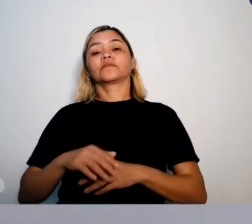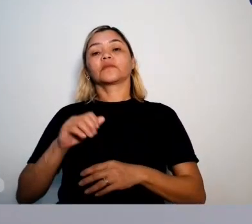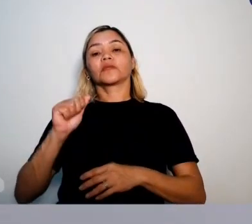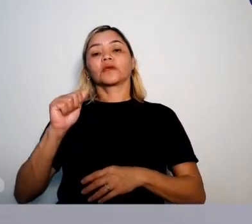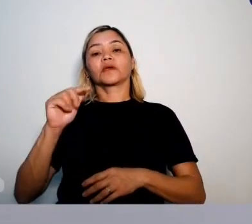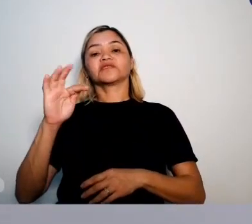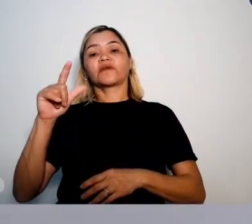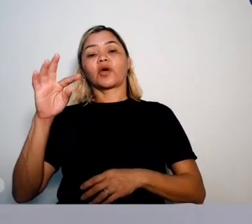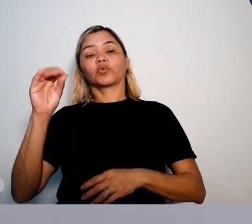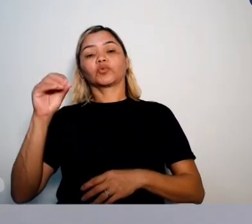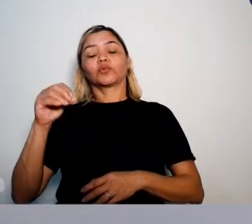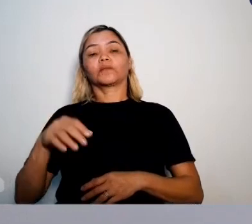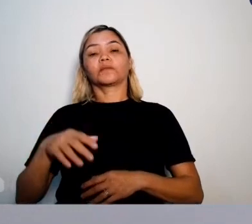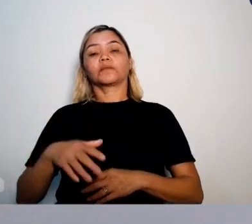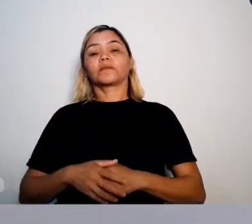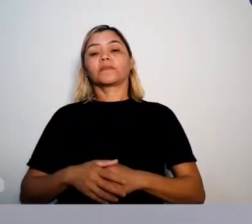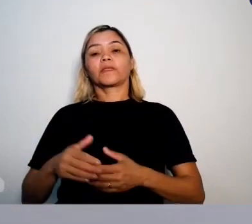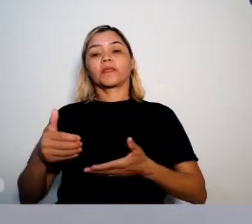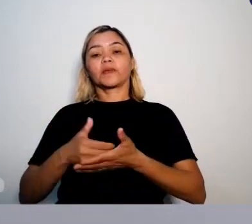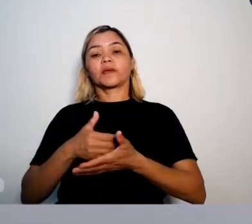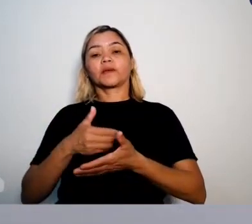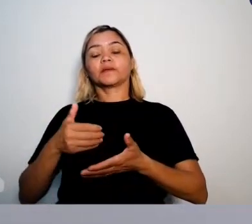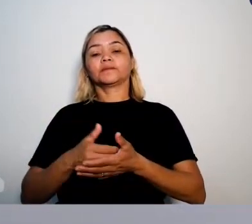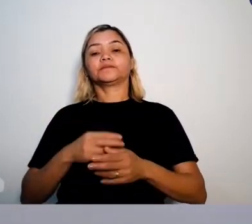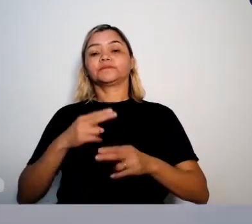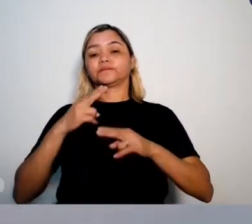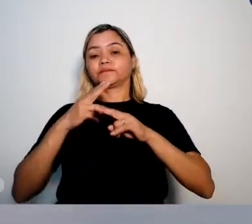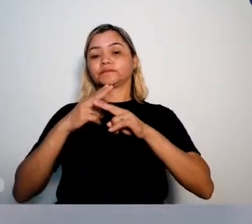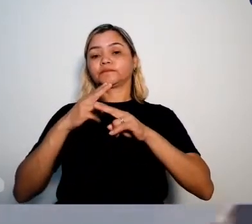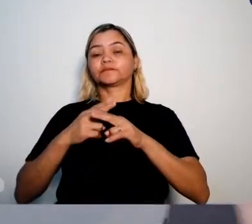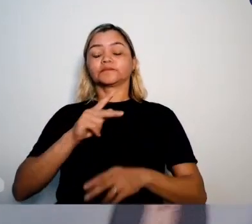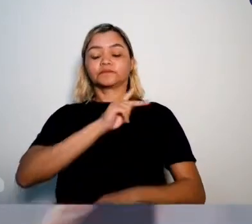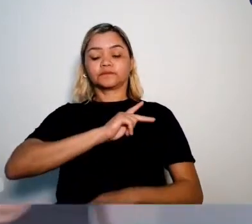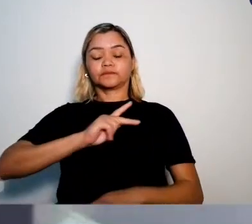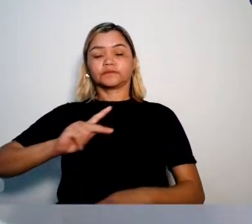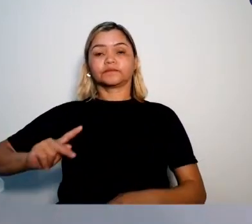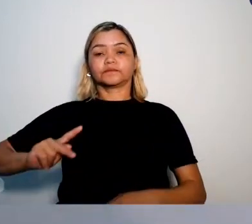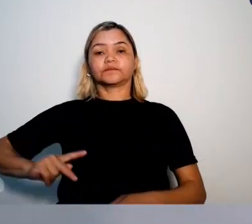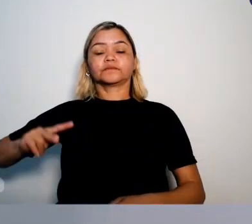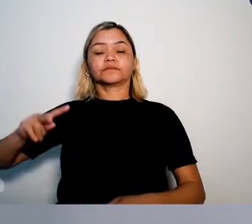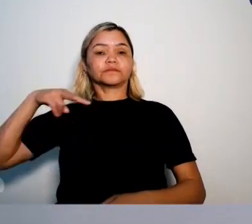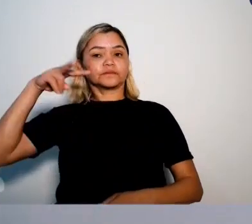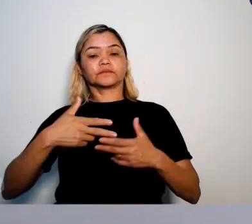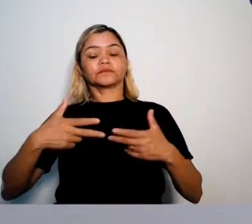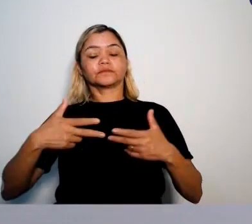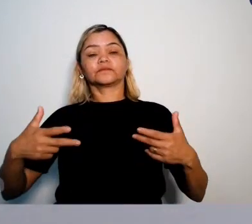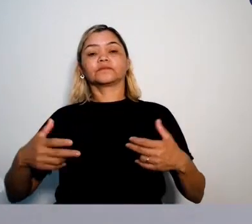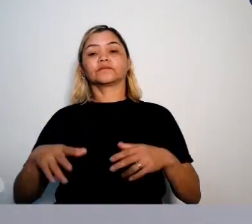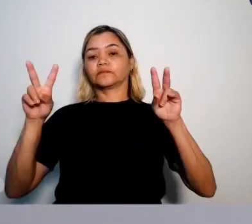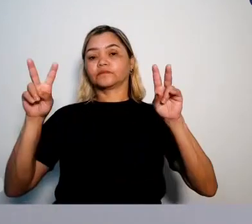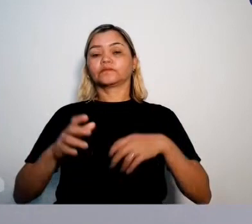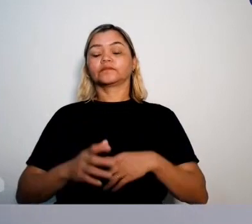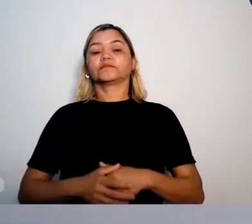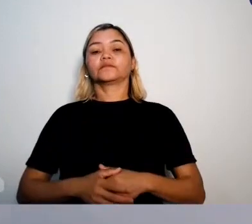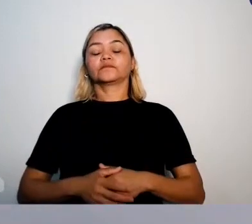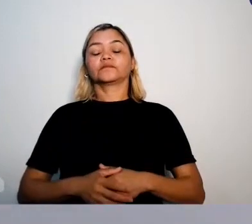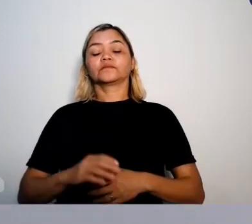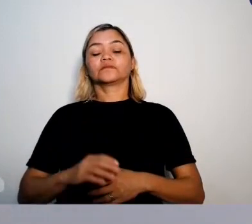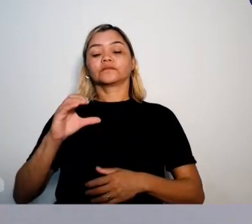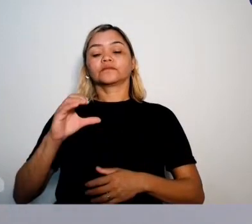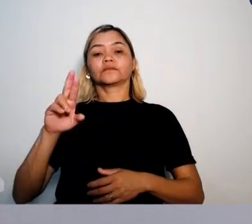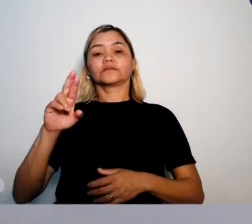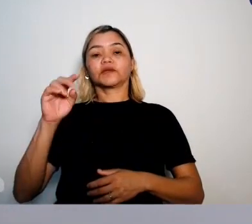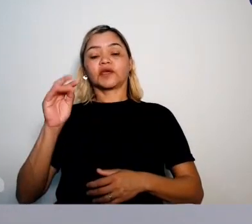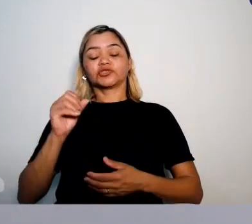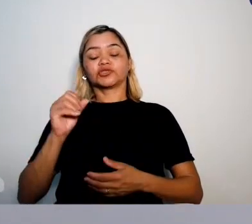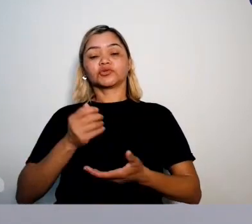Caixa Econômica Federal, para presidente e vereadores. Assunto: crédito de recursos